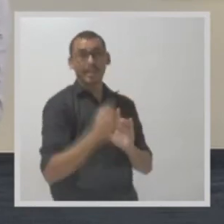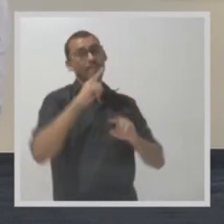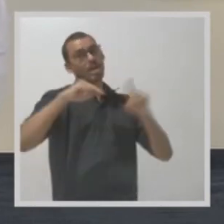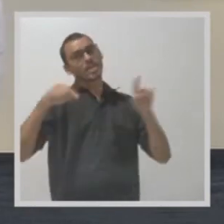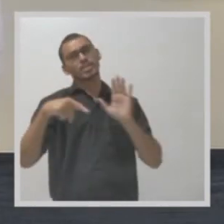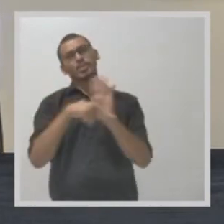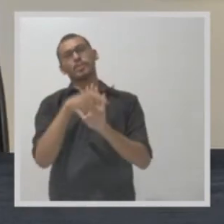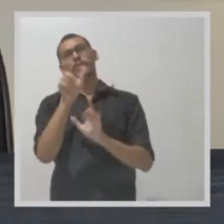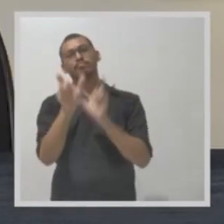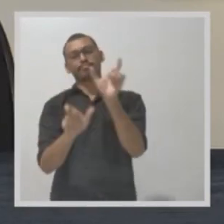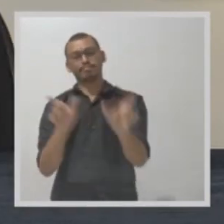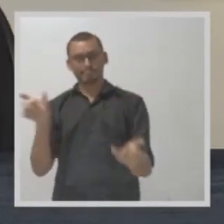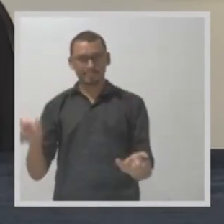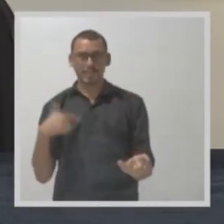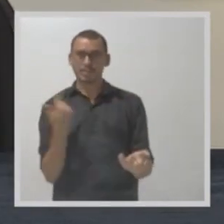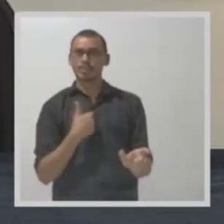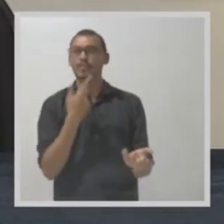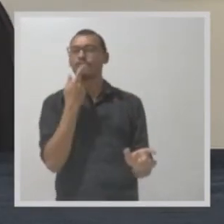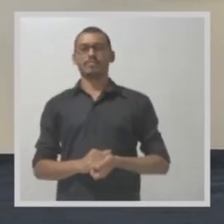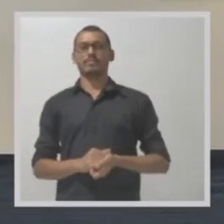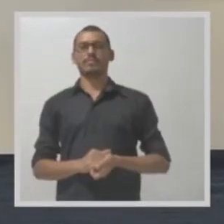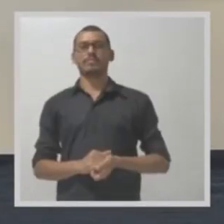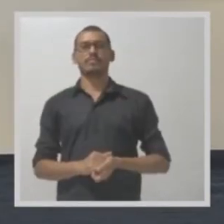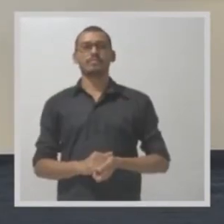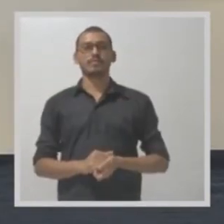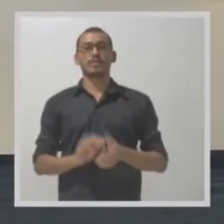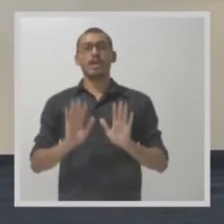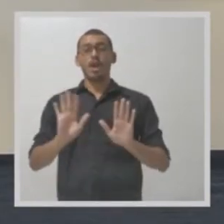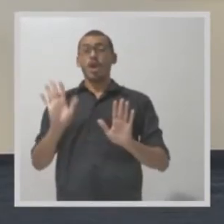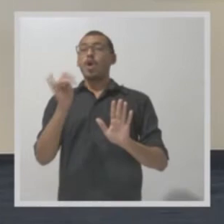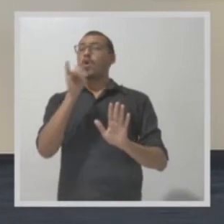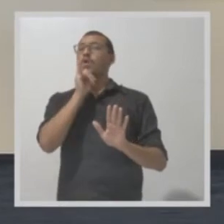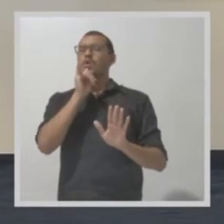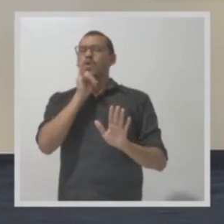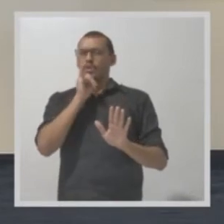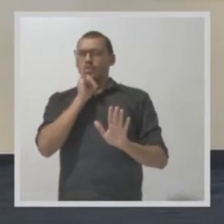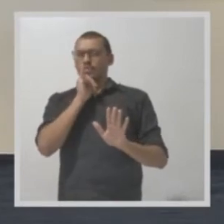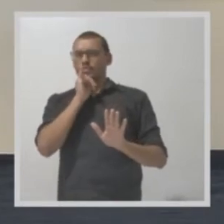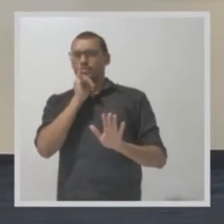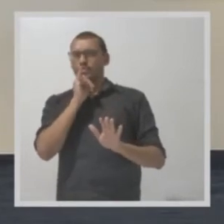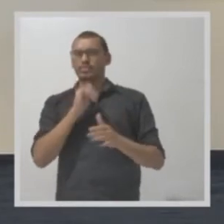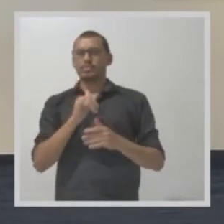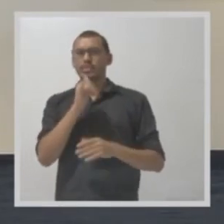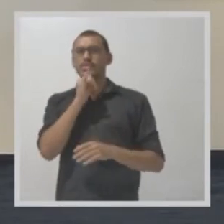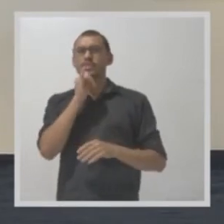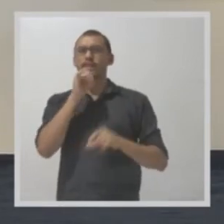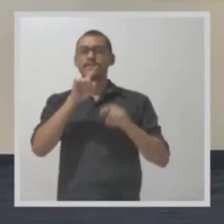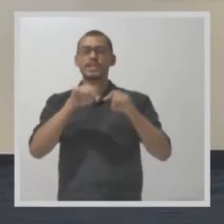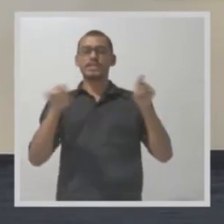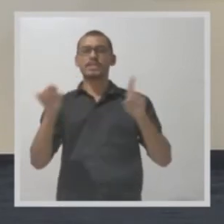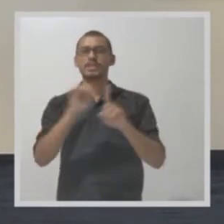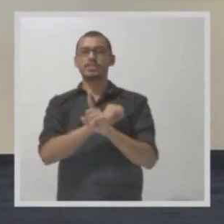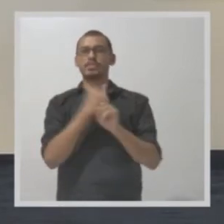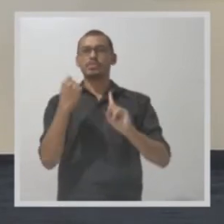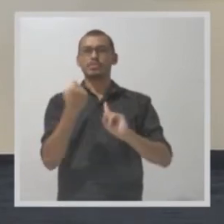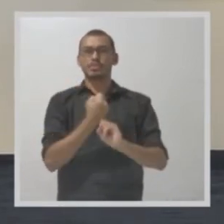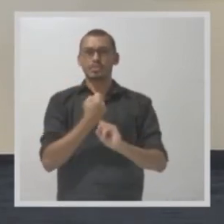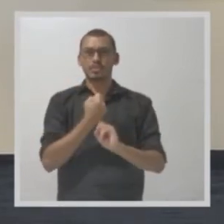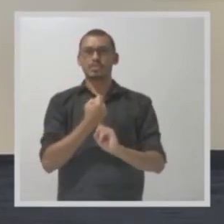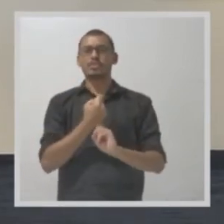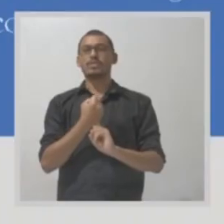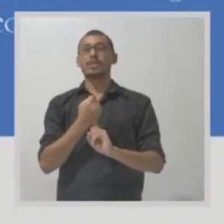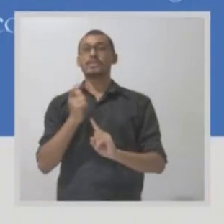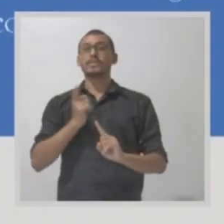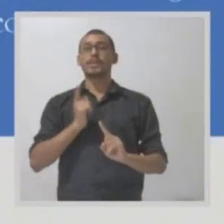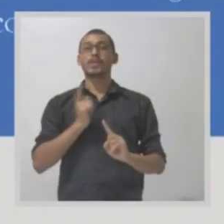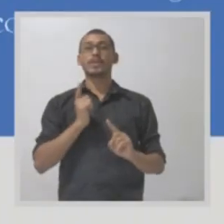que nós falamos. Um exemplo dessas variedades sociais são as